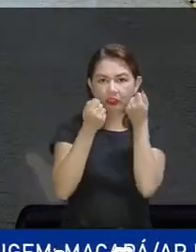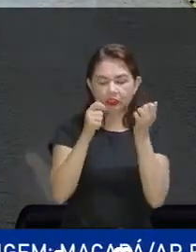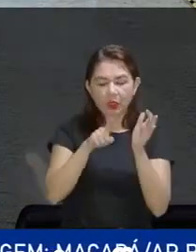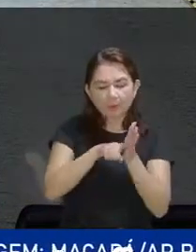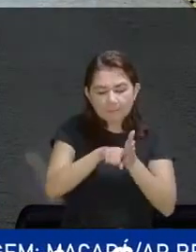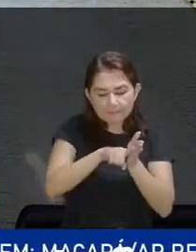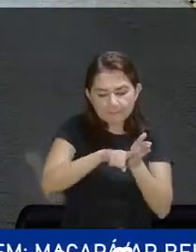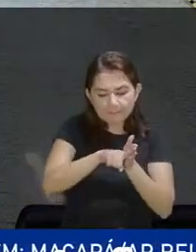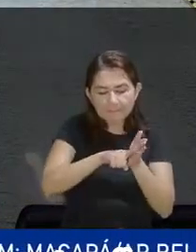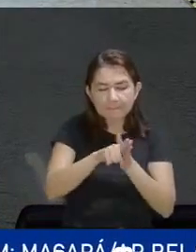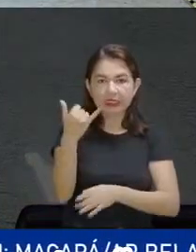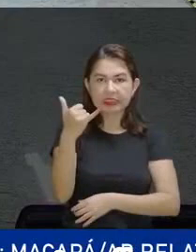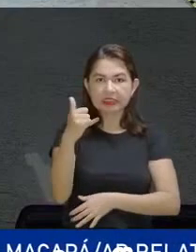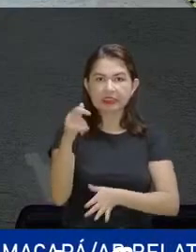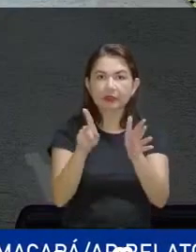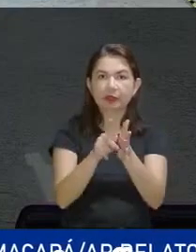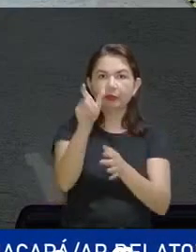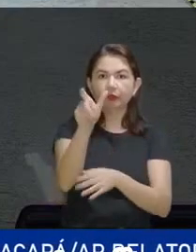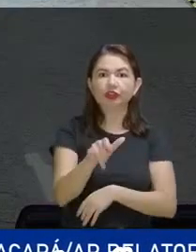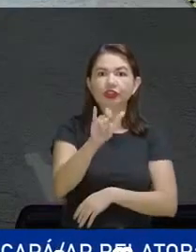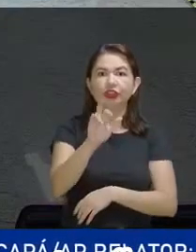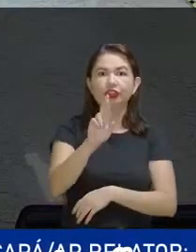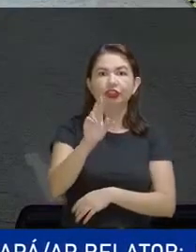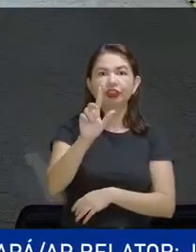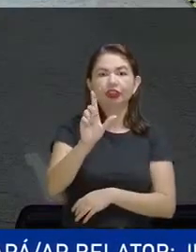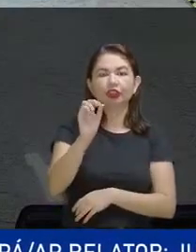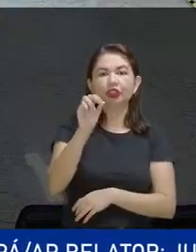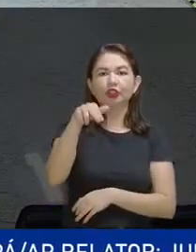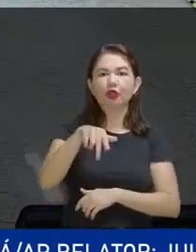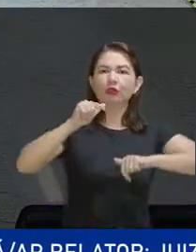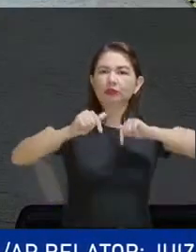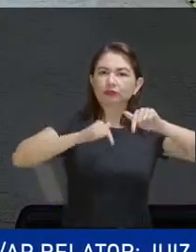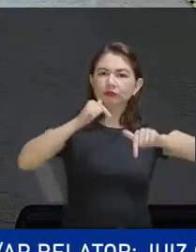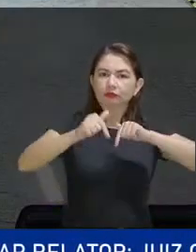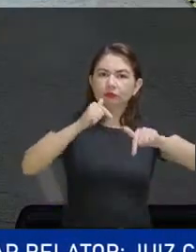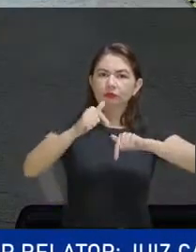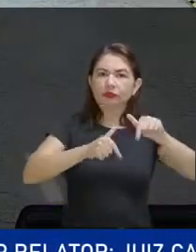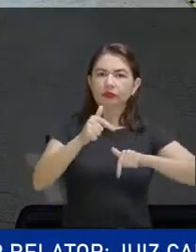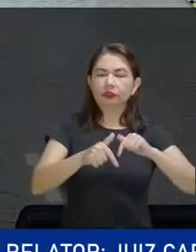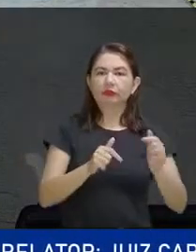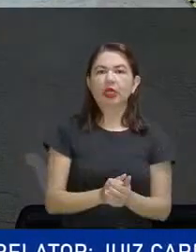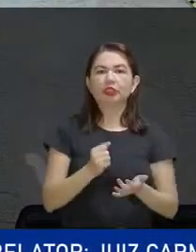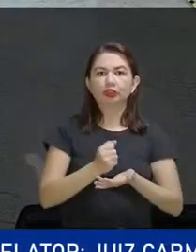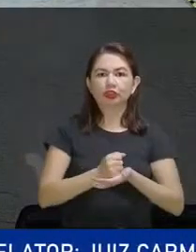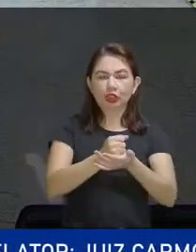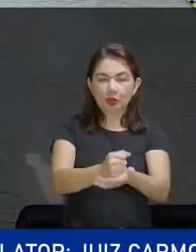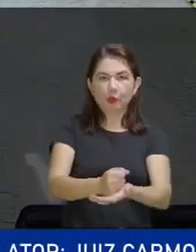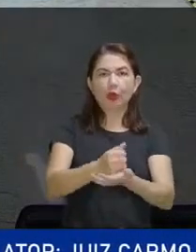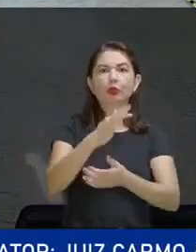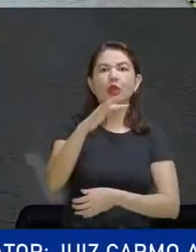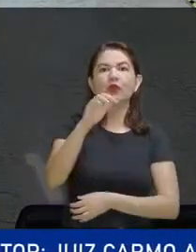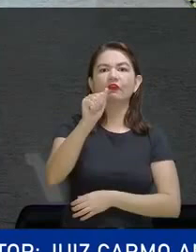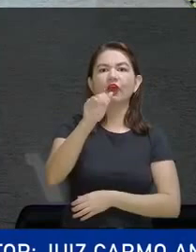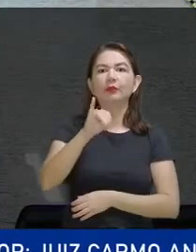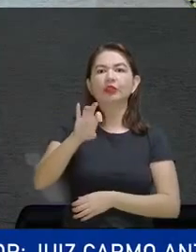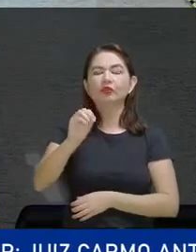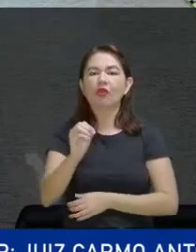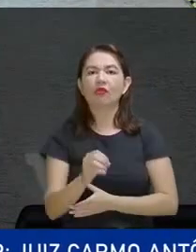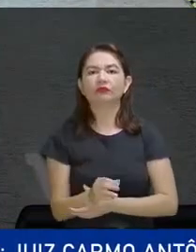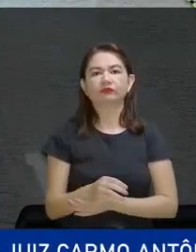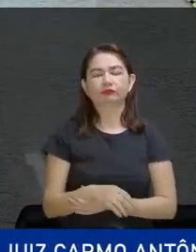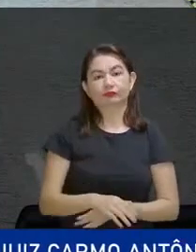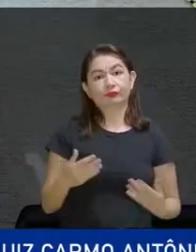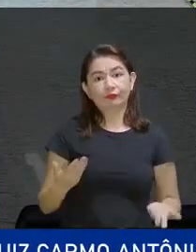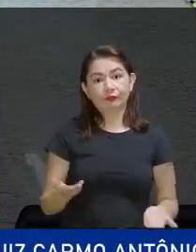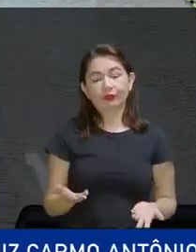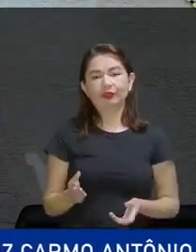aparelho celular de Irlon, identificou-se a atuação efetiva em prol de Fábio Jucá, o que demonstra a falsidade de